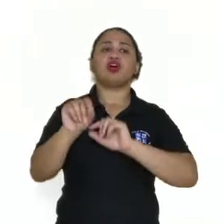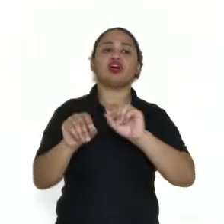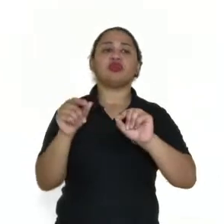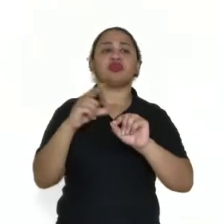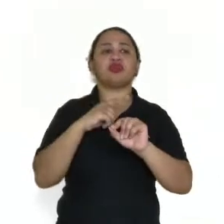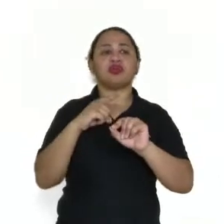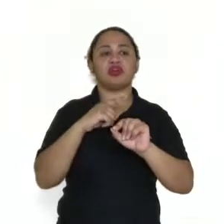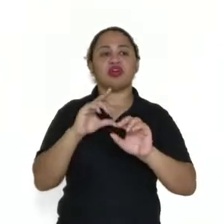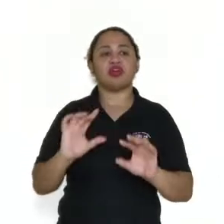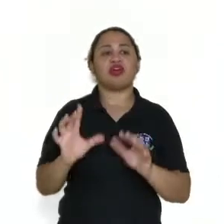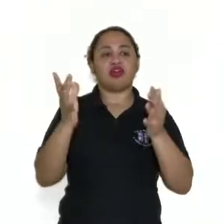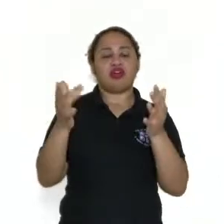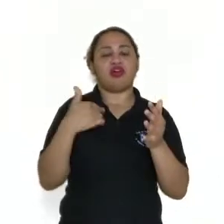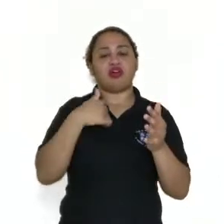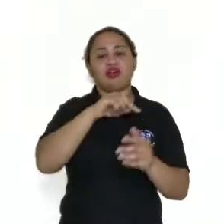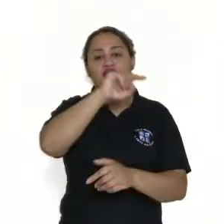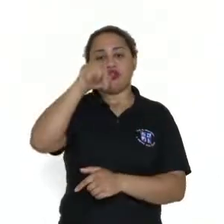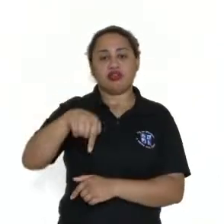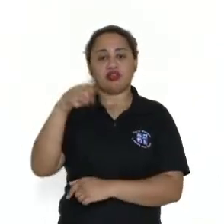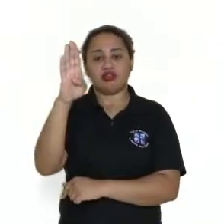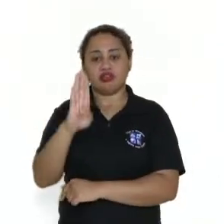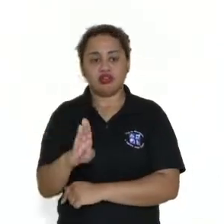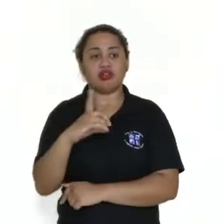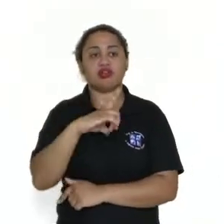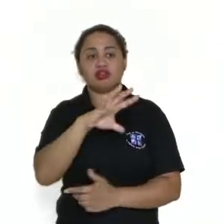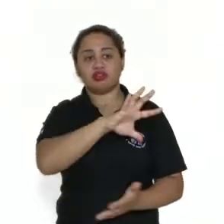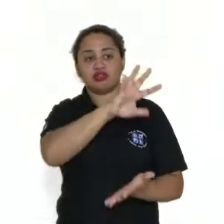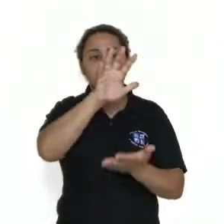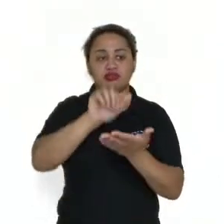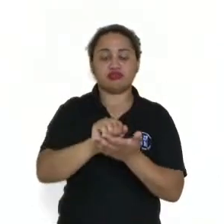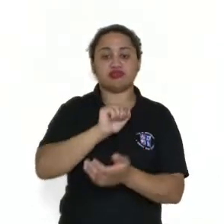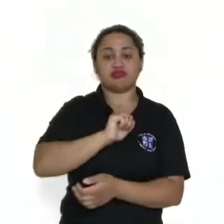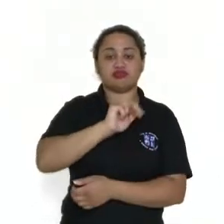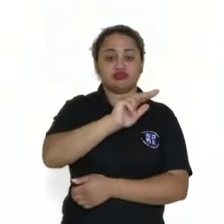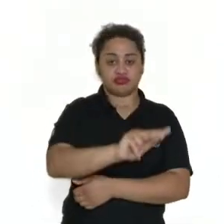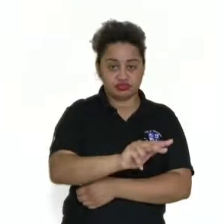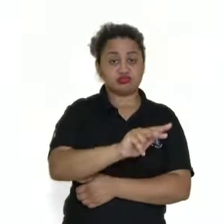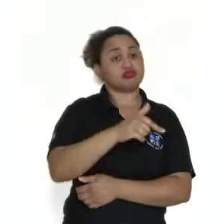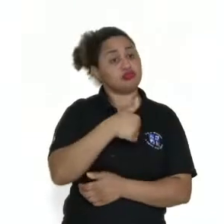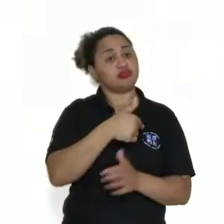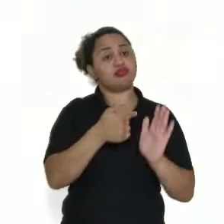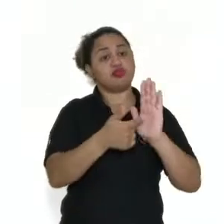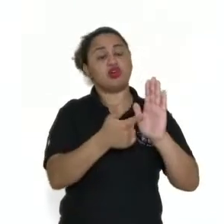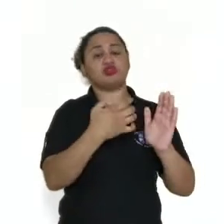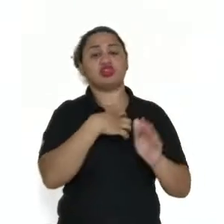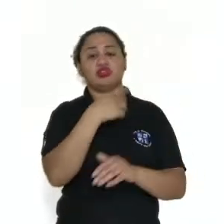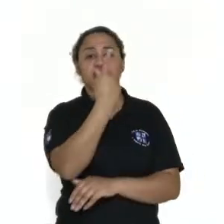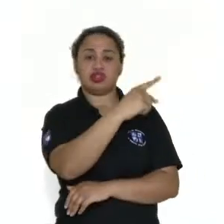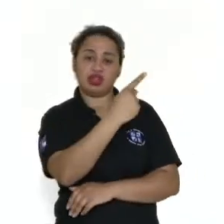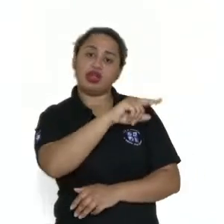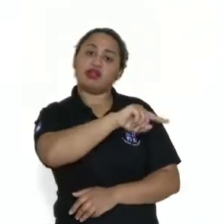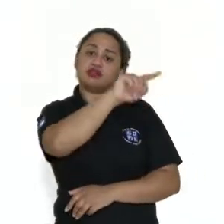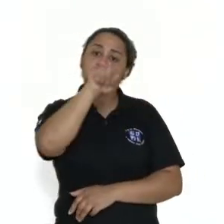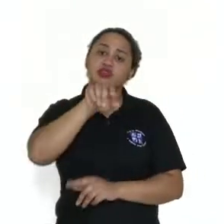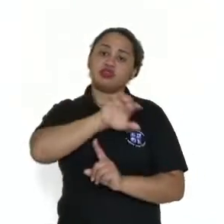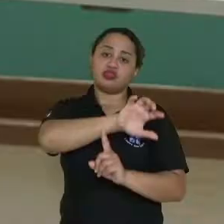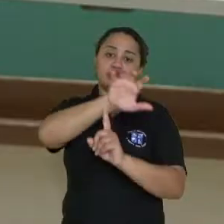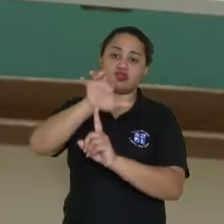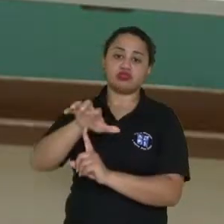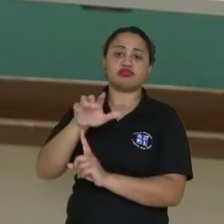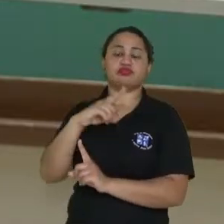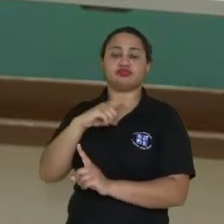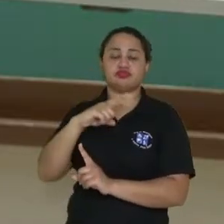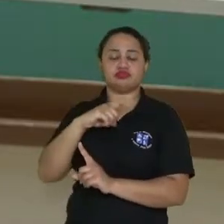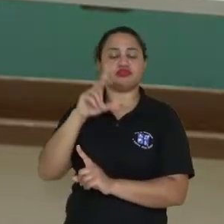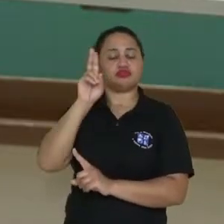lusitanos, trazidos ao Brasil pelos colonizadores portugueses, né? Então, só para a gente se lembrar e fazer uma